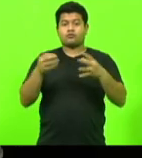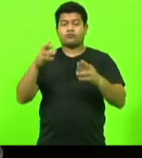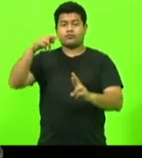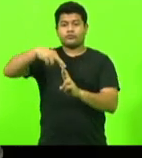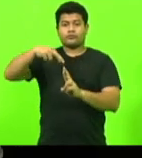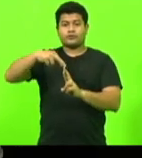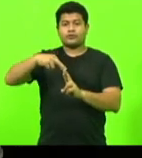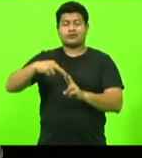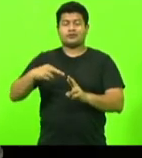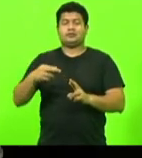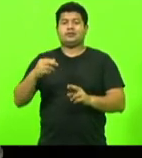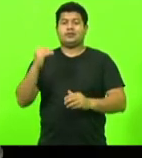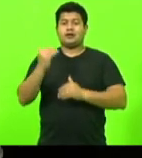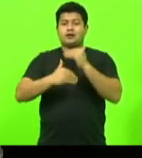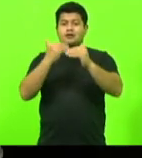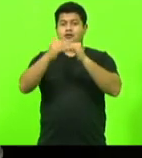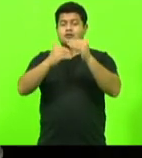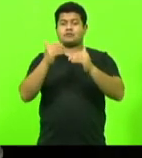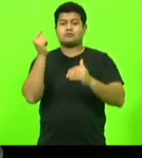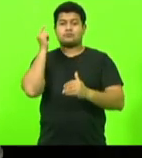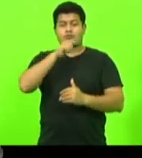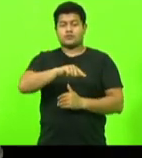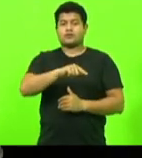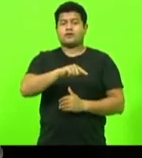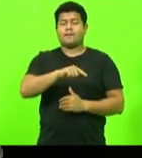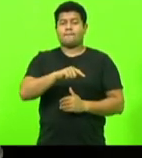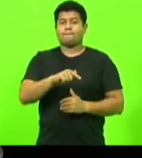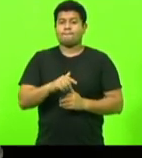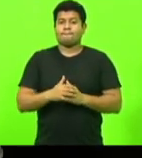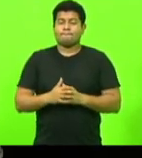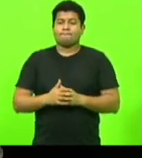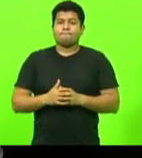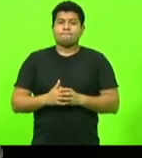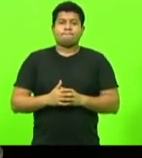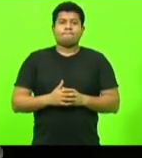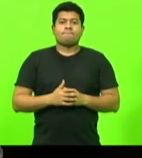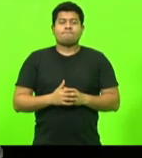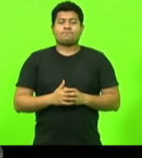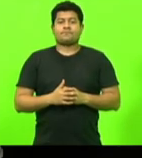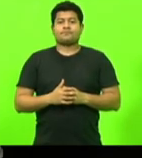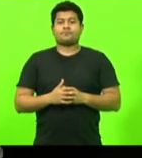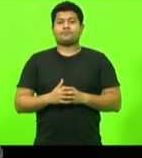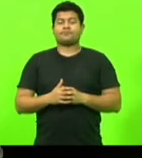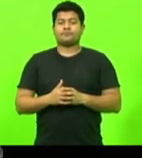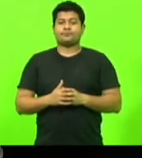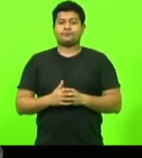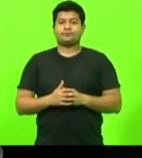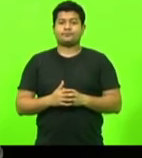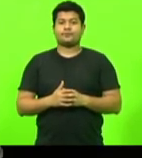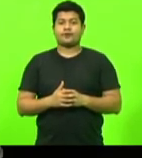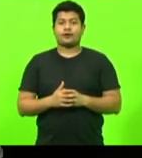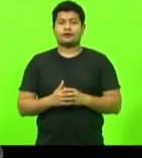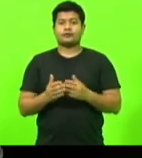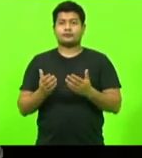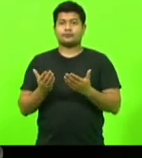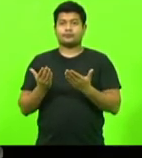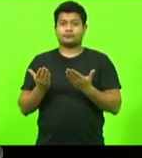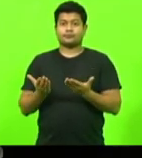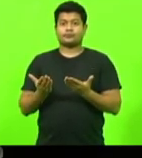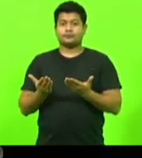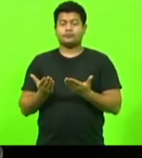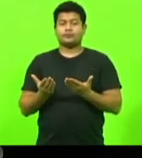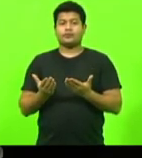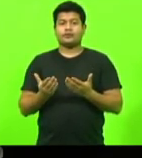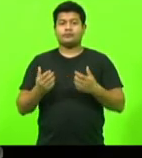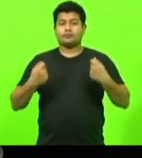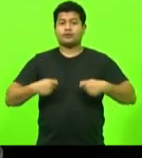carreira para escalonar as promoções decorrentes de capacitações. Com efeito, há que se